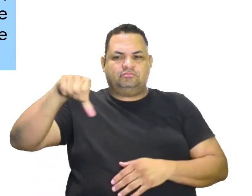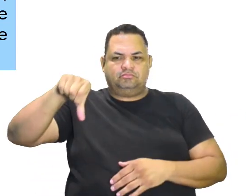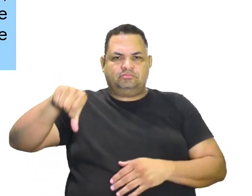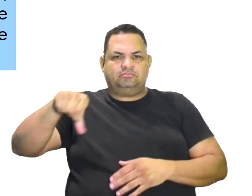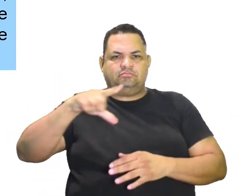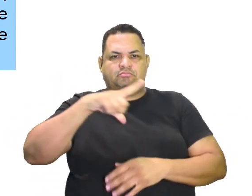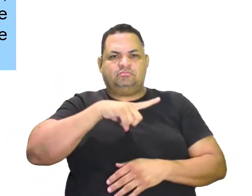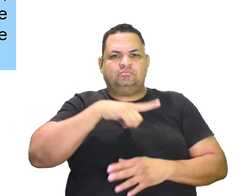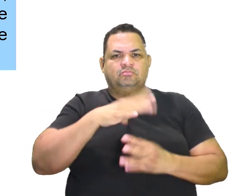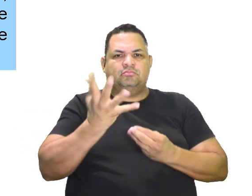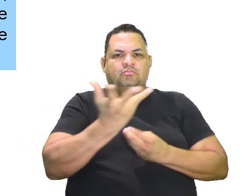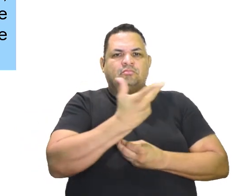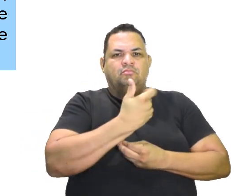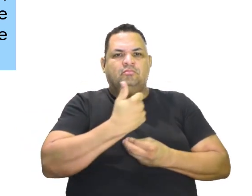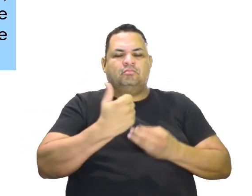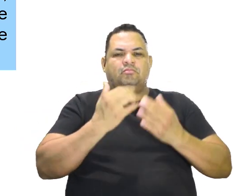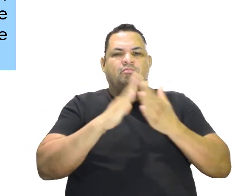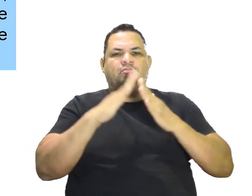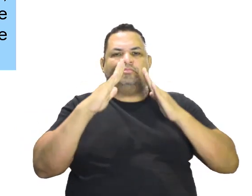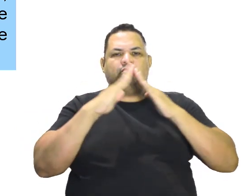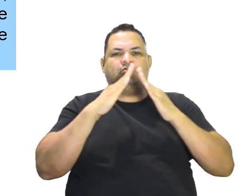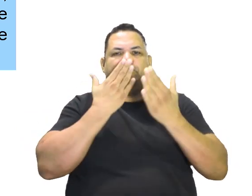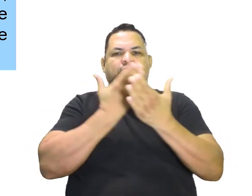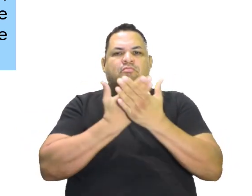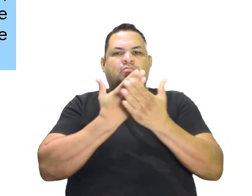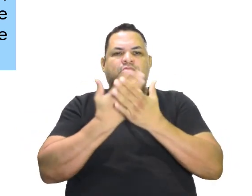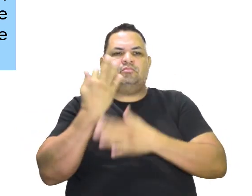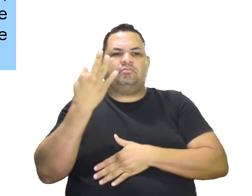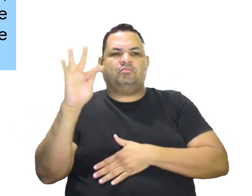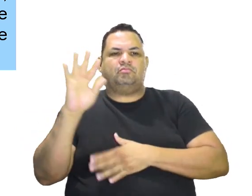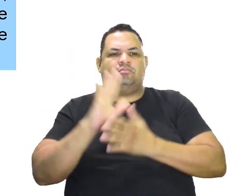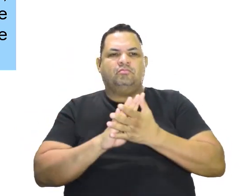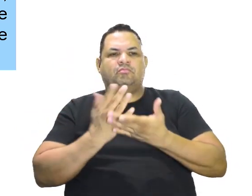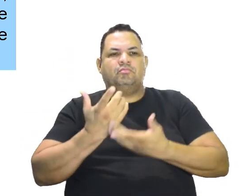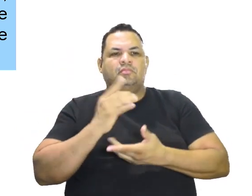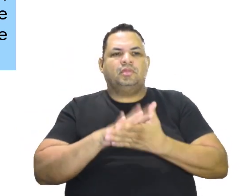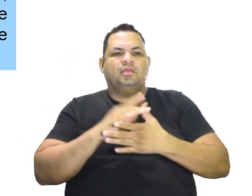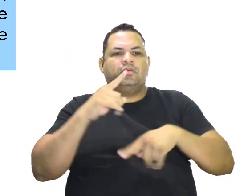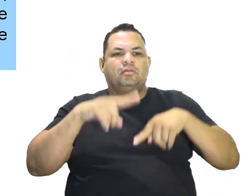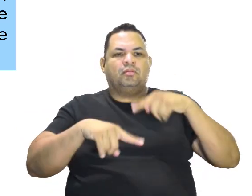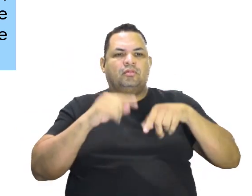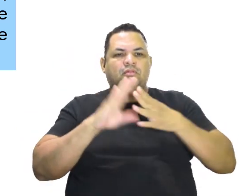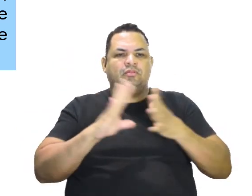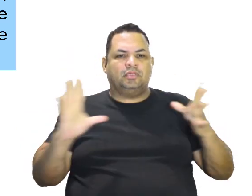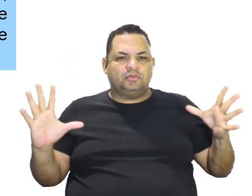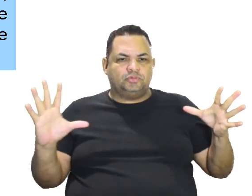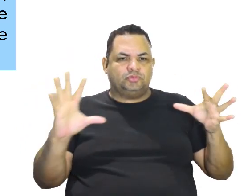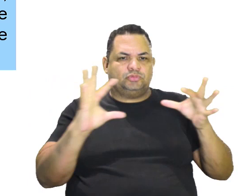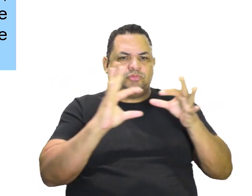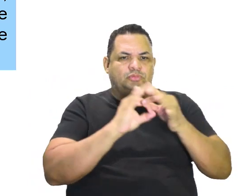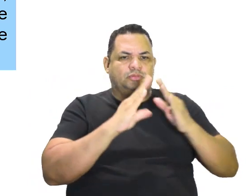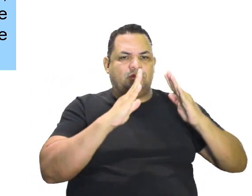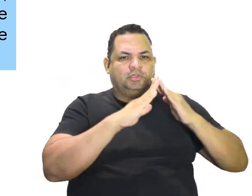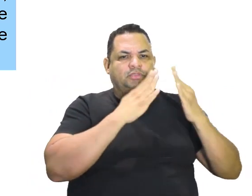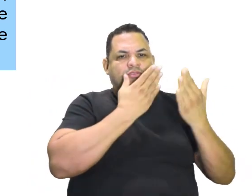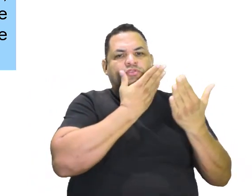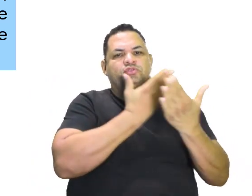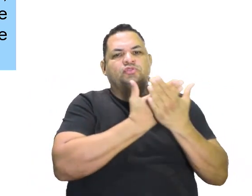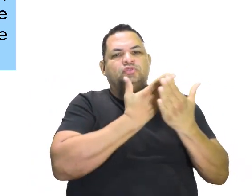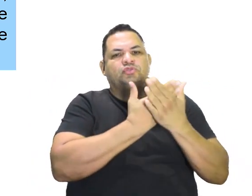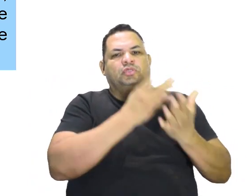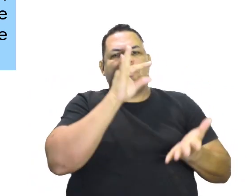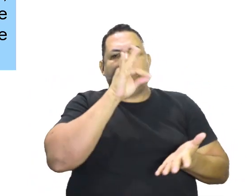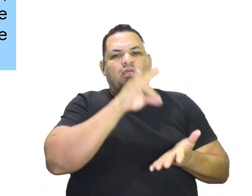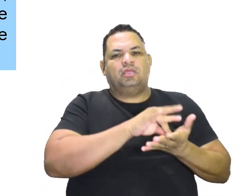XIX, temos a arte acadêmica francesa, que é um produto da fusão da Academia Real